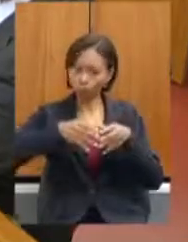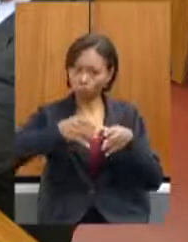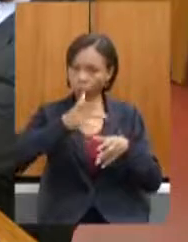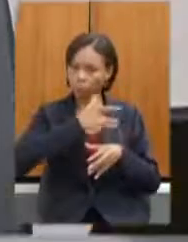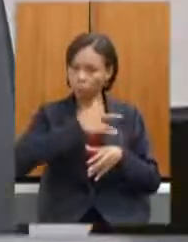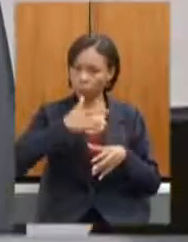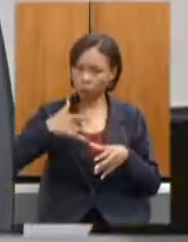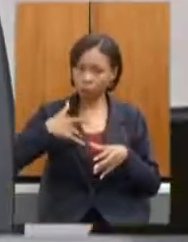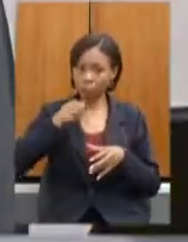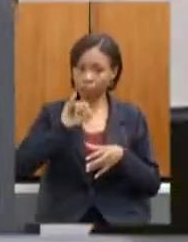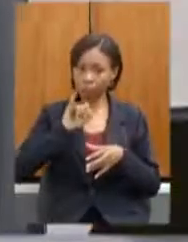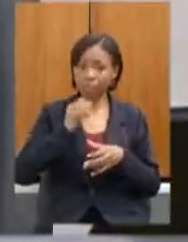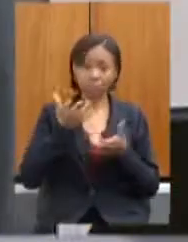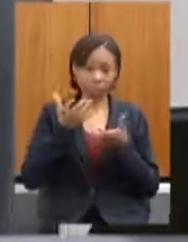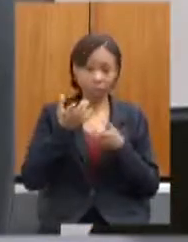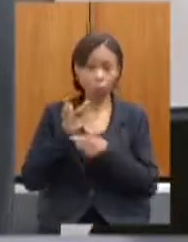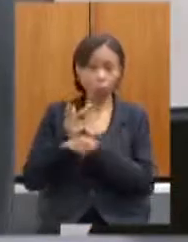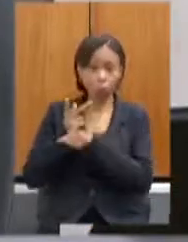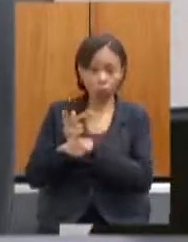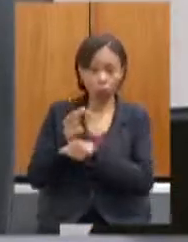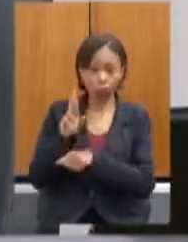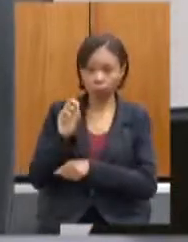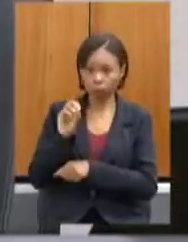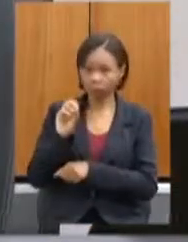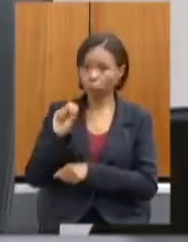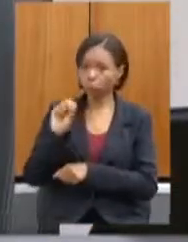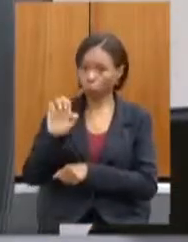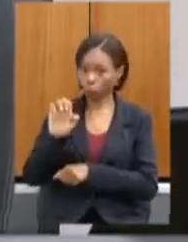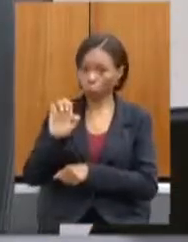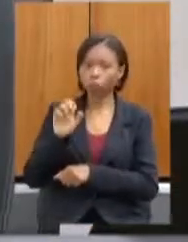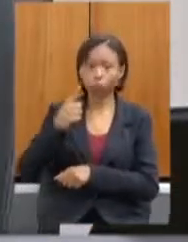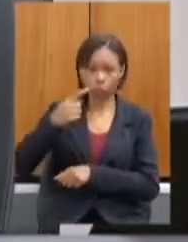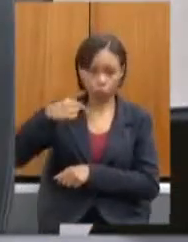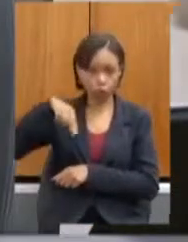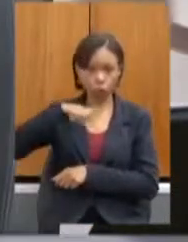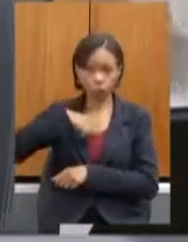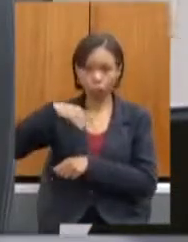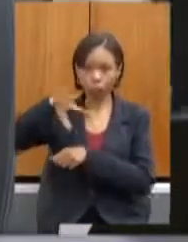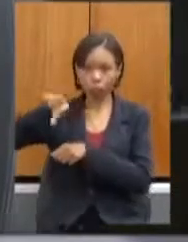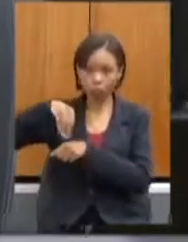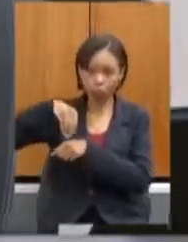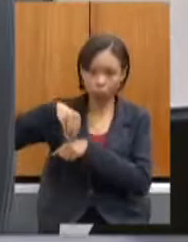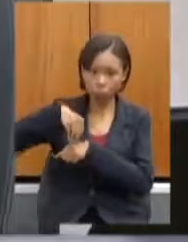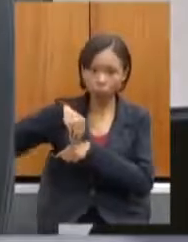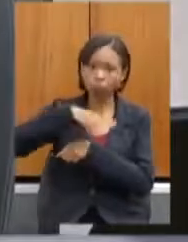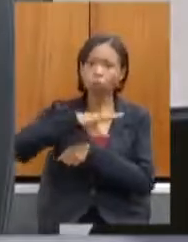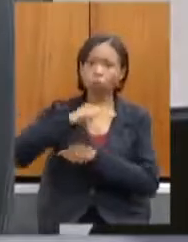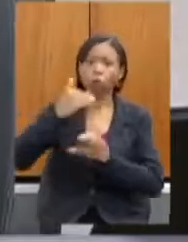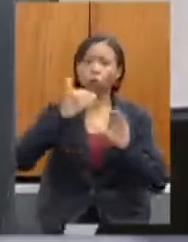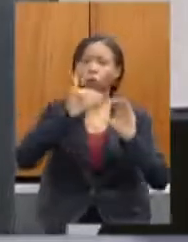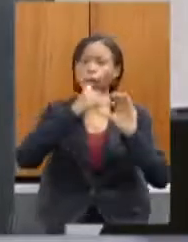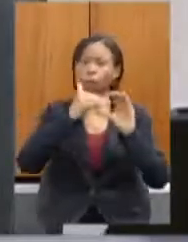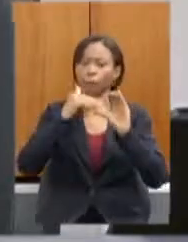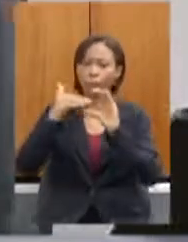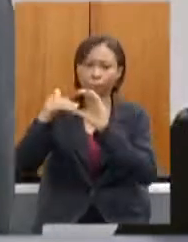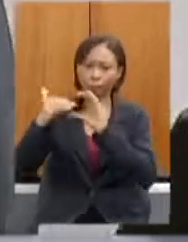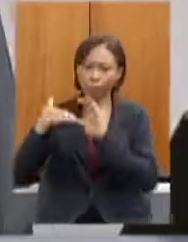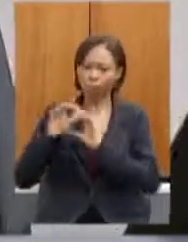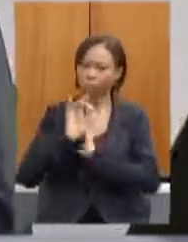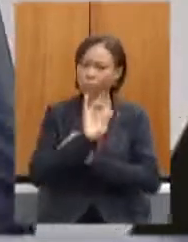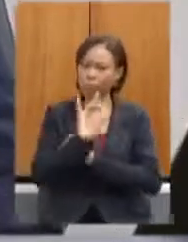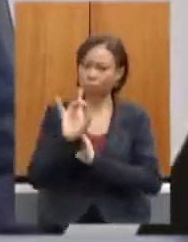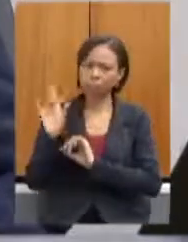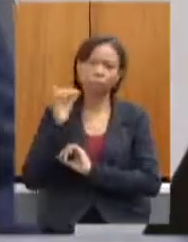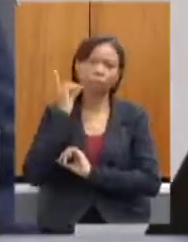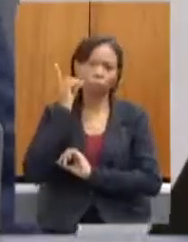a Rose aqui na comissão que nós enviaremos imediatamente no no e-mail de cada Deputado que assim